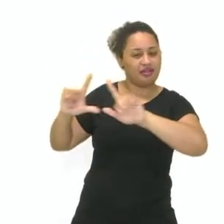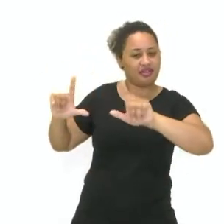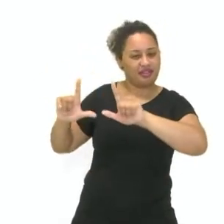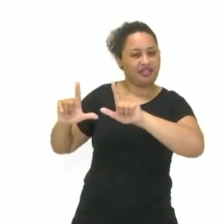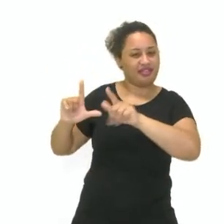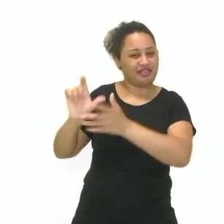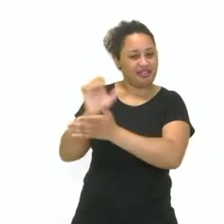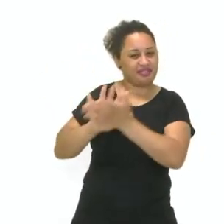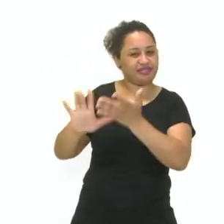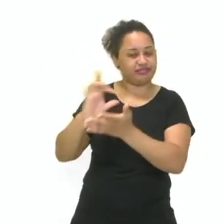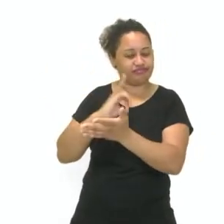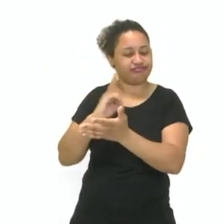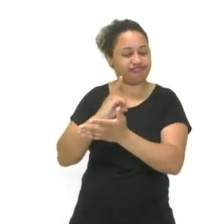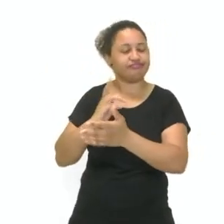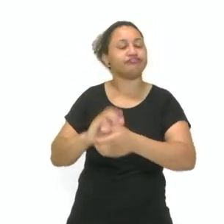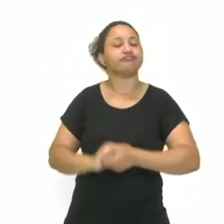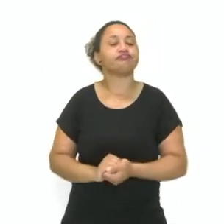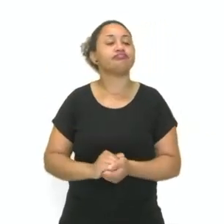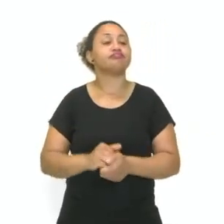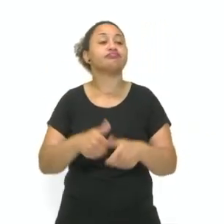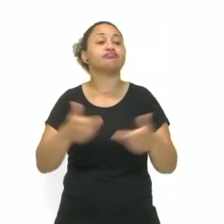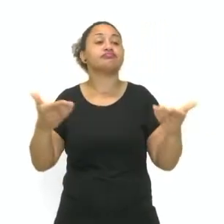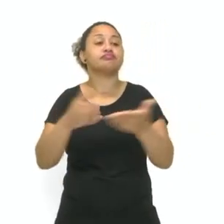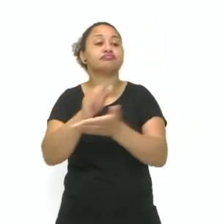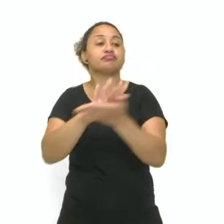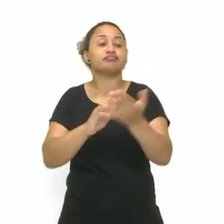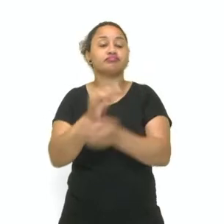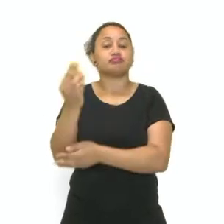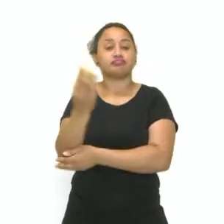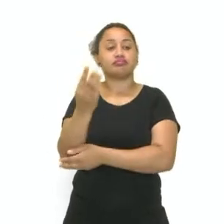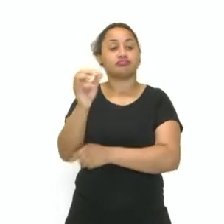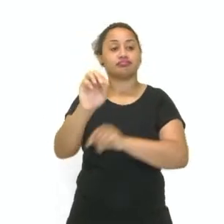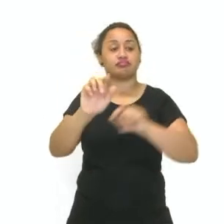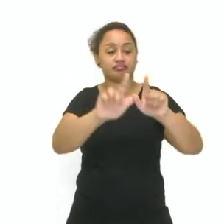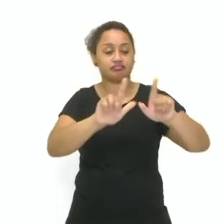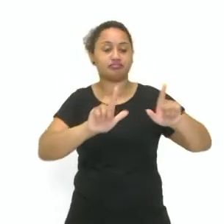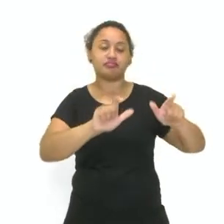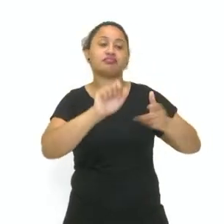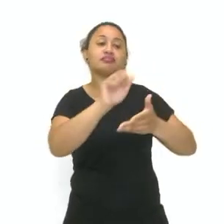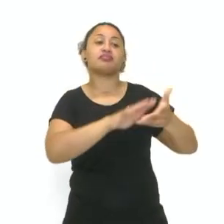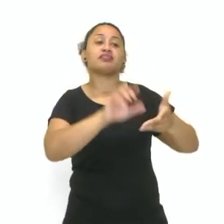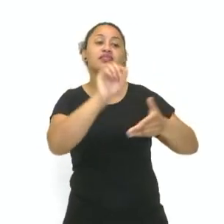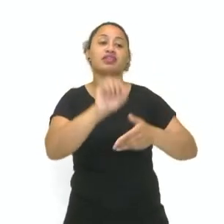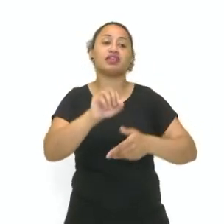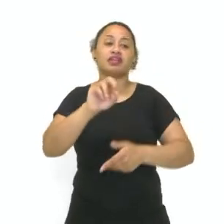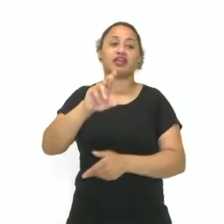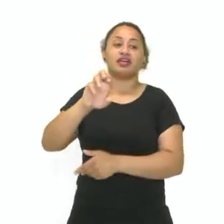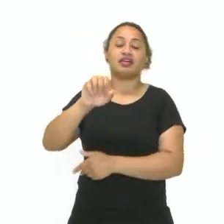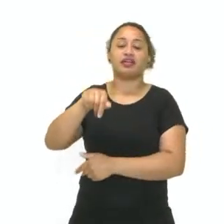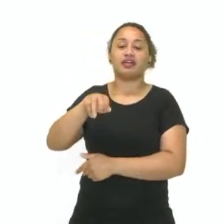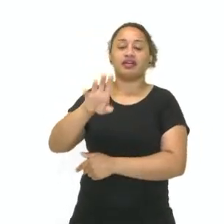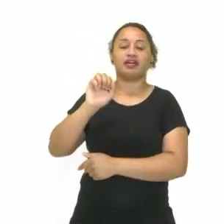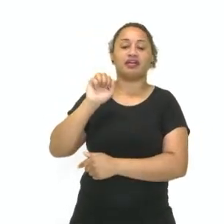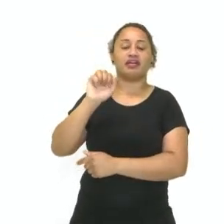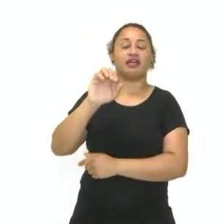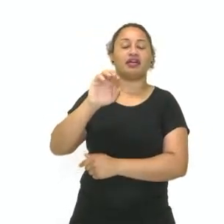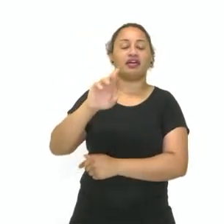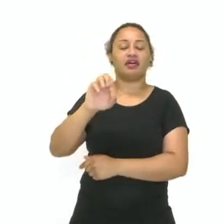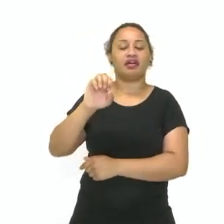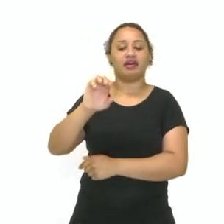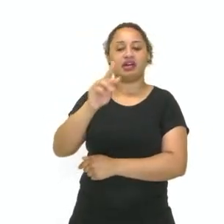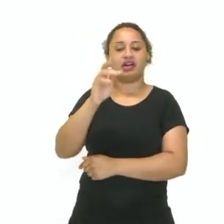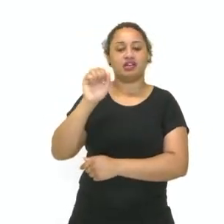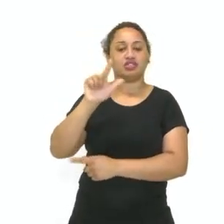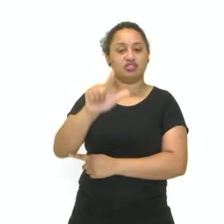E chegamos à atividade 3. Aqui a imagem, então, da Raquel de Queiroz. E eu quero saber